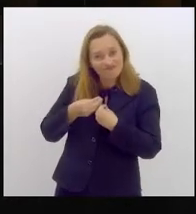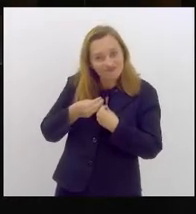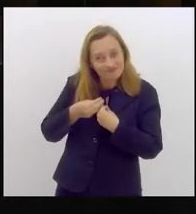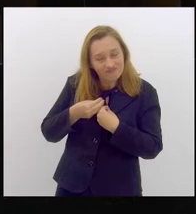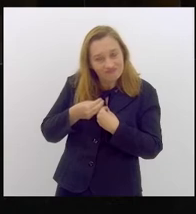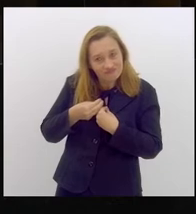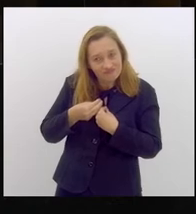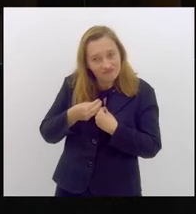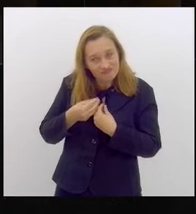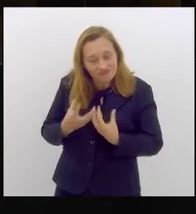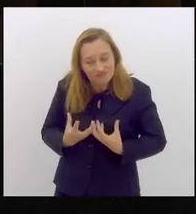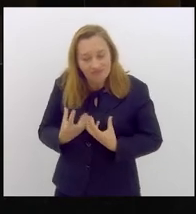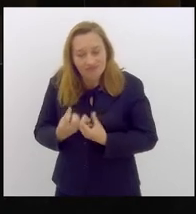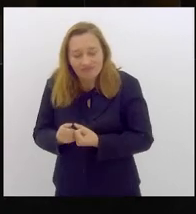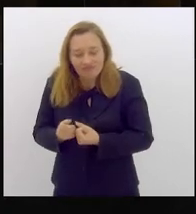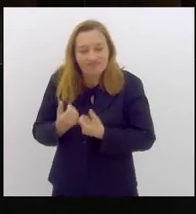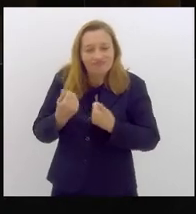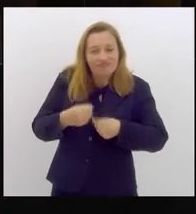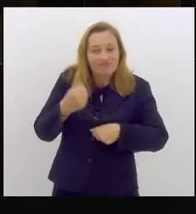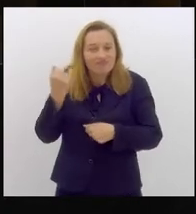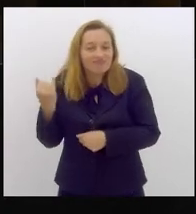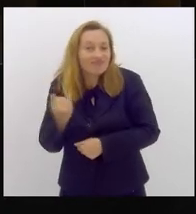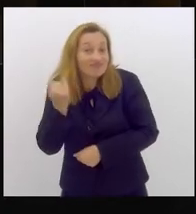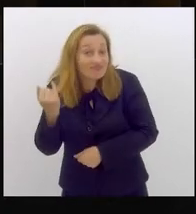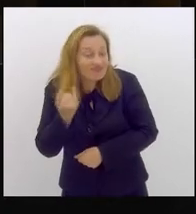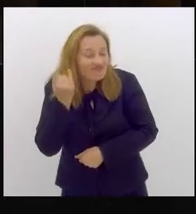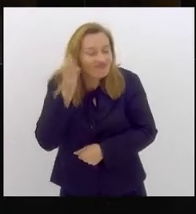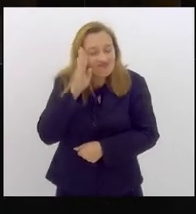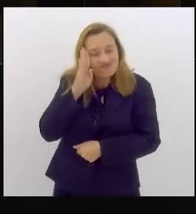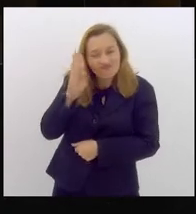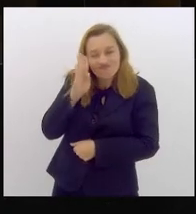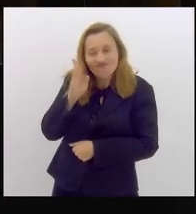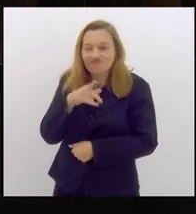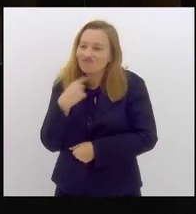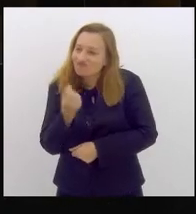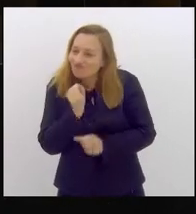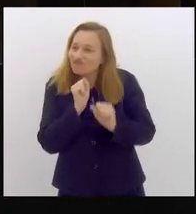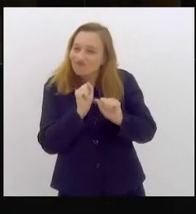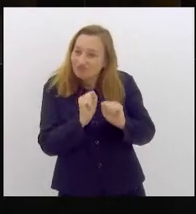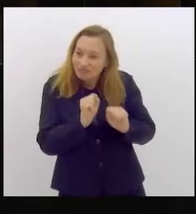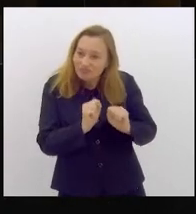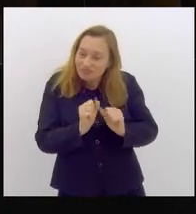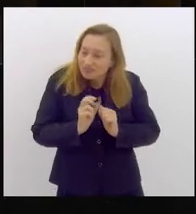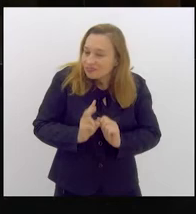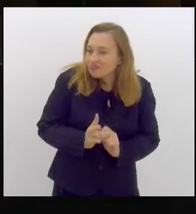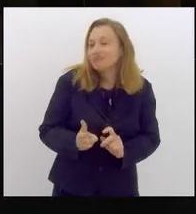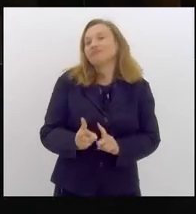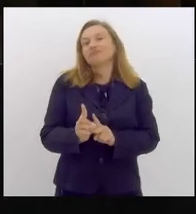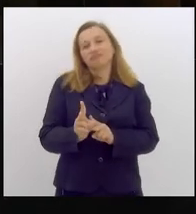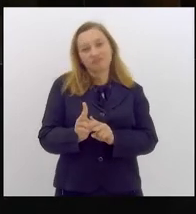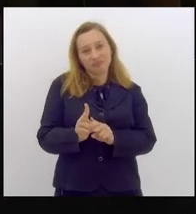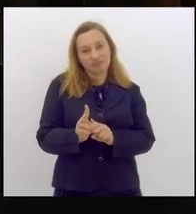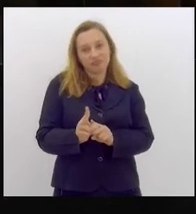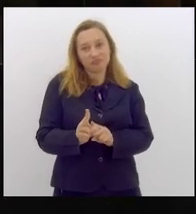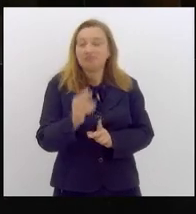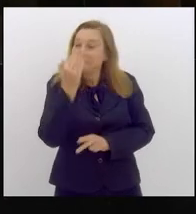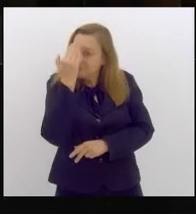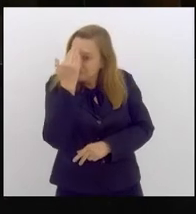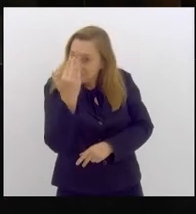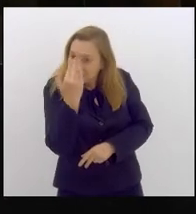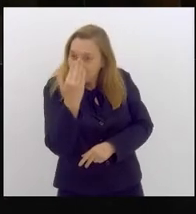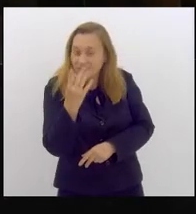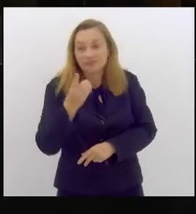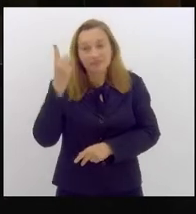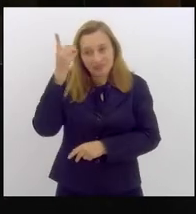o acolhimento necessário e tão importante e fundamental para que a gente possa seguir em frente. agradecer